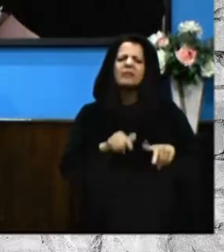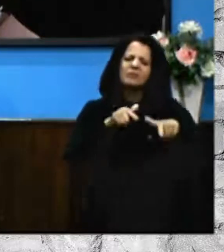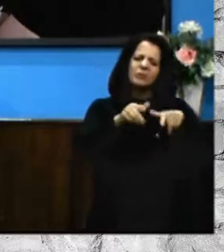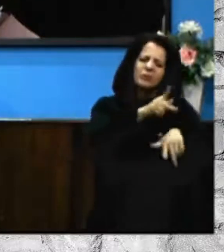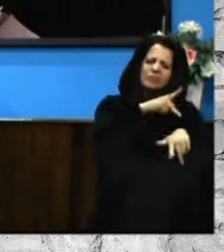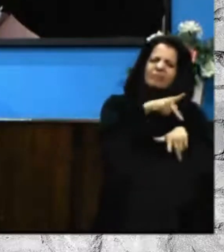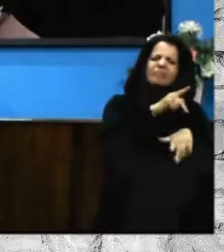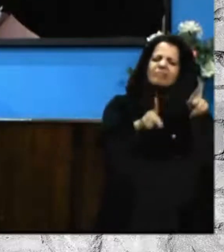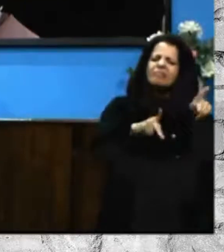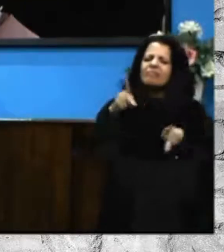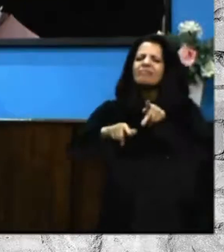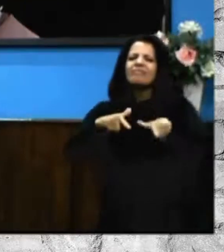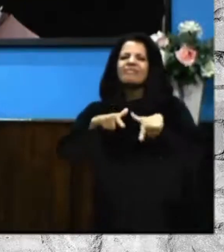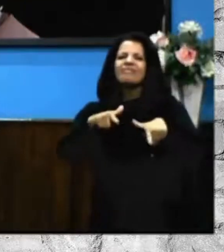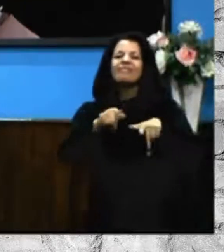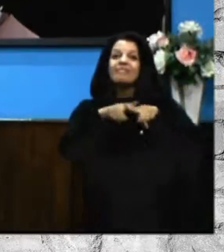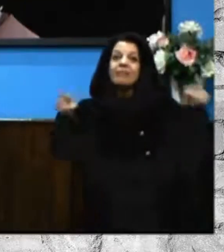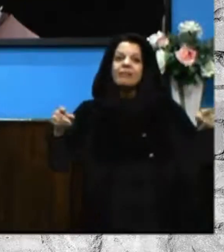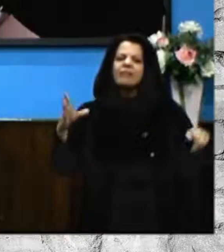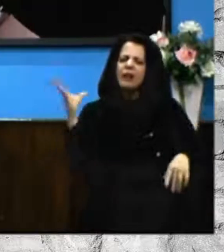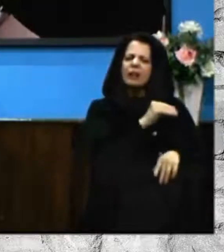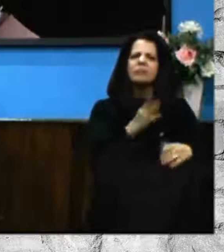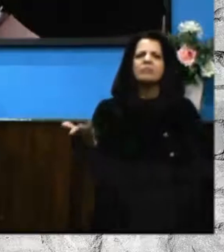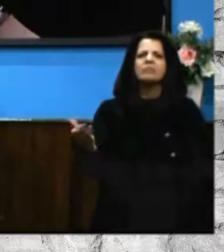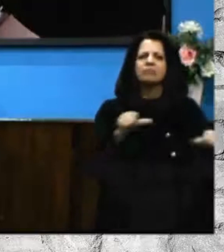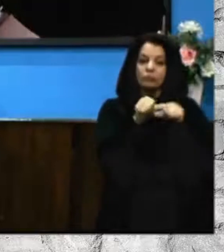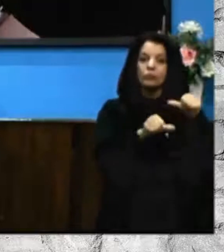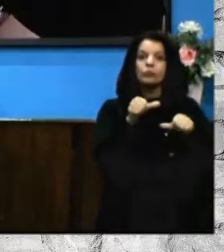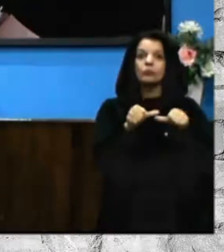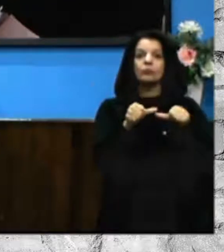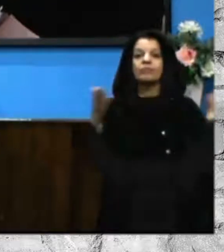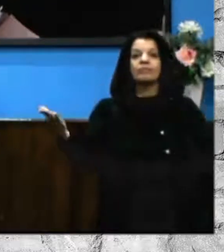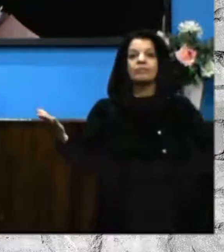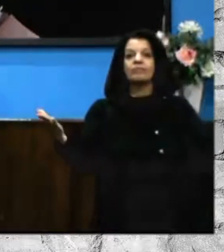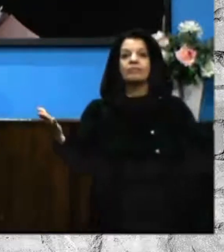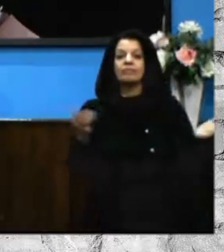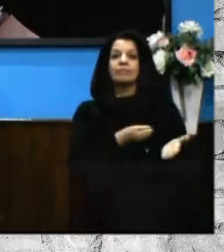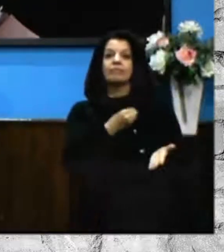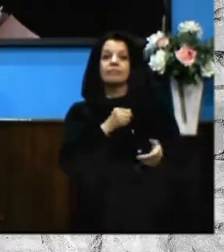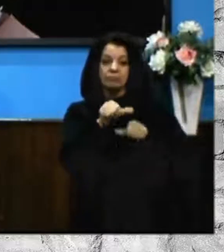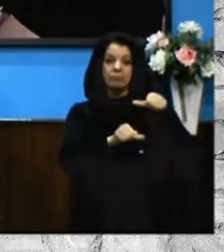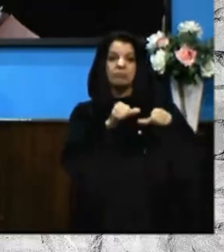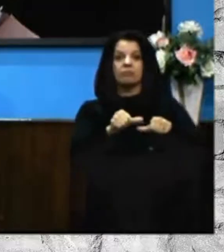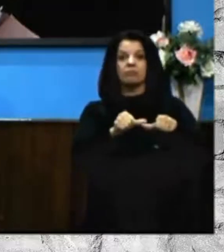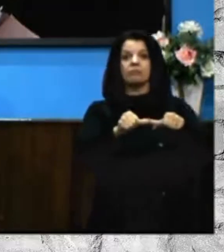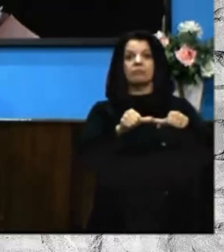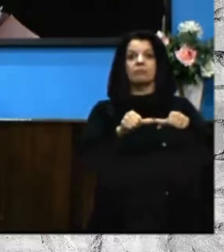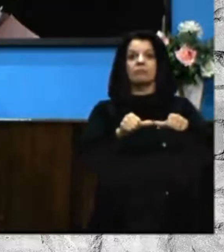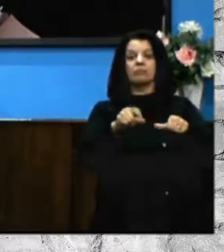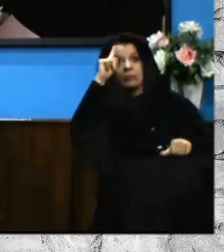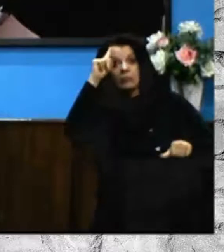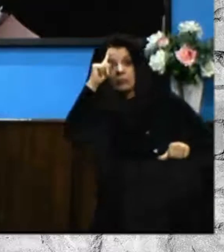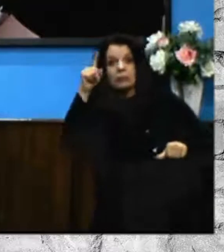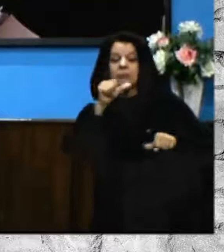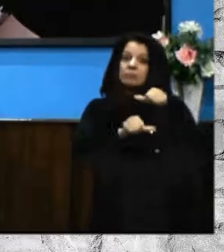trabalhando. Mas de repente, tudo mudou. A vida mudou. A rotina